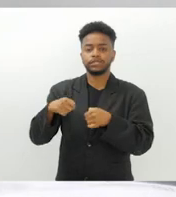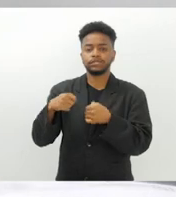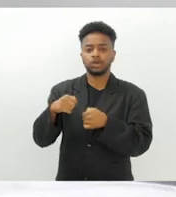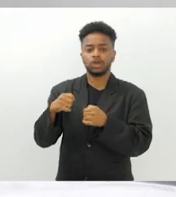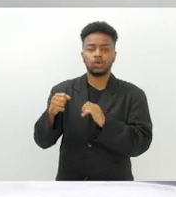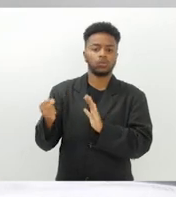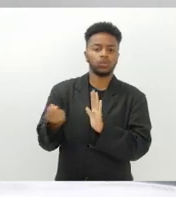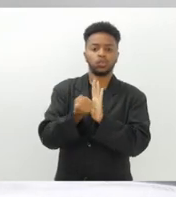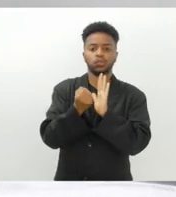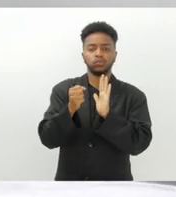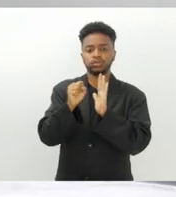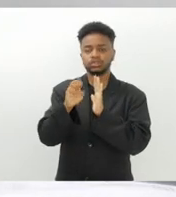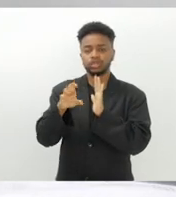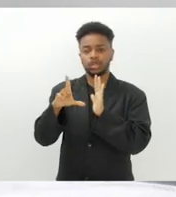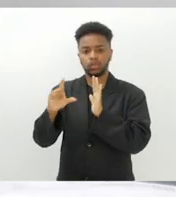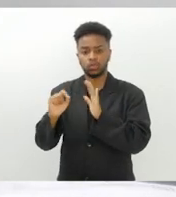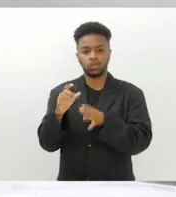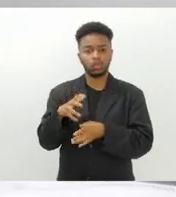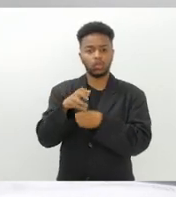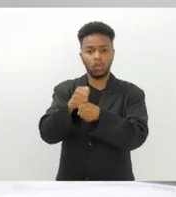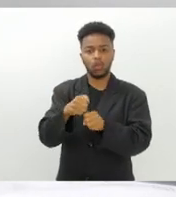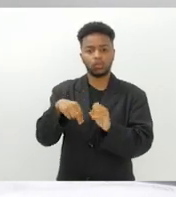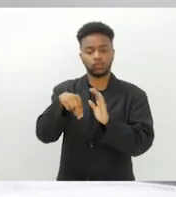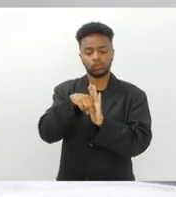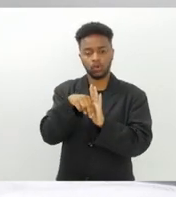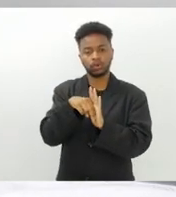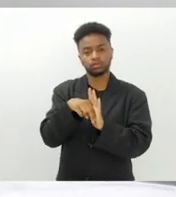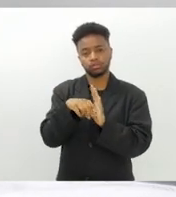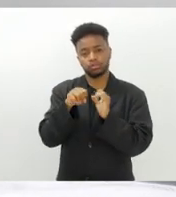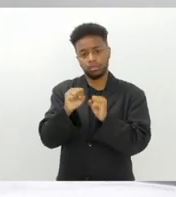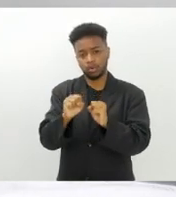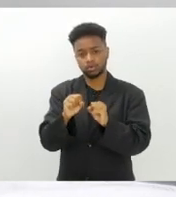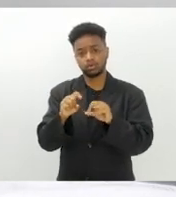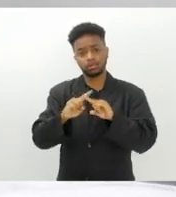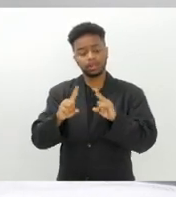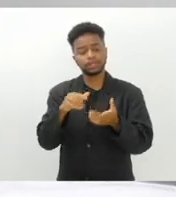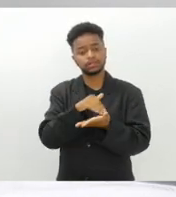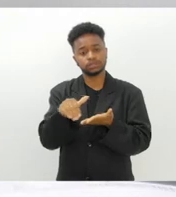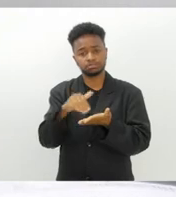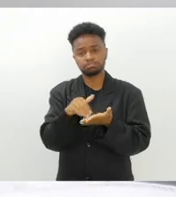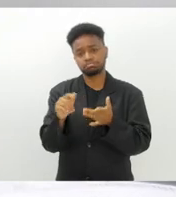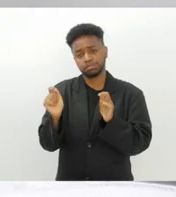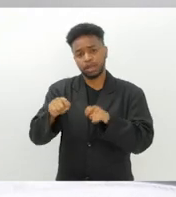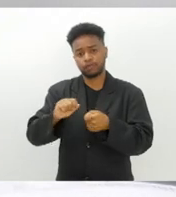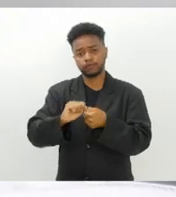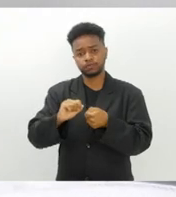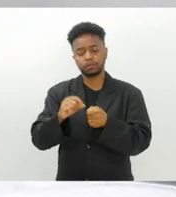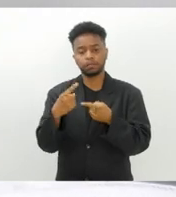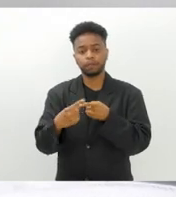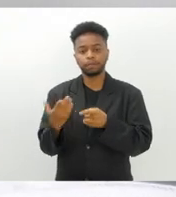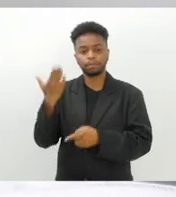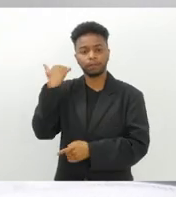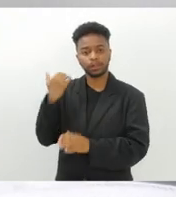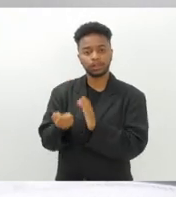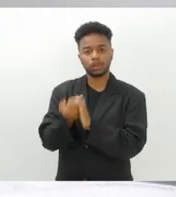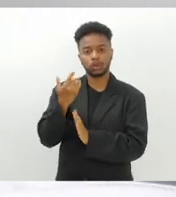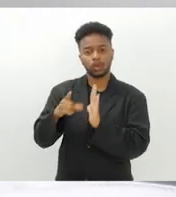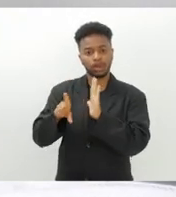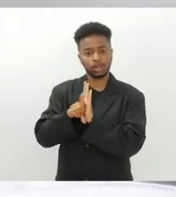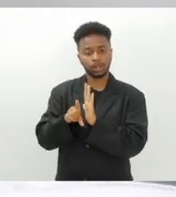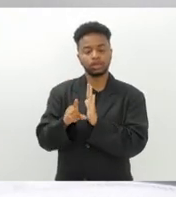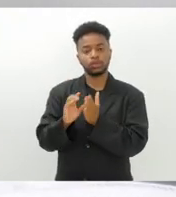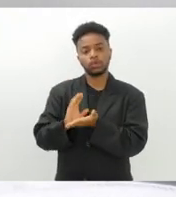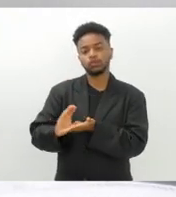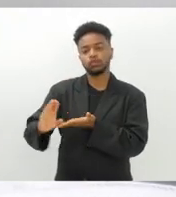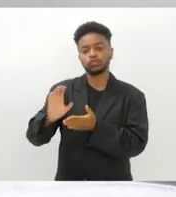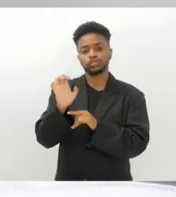acho que é bem possível, não precisa de uma lei para isso. A própria secretaria tem margem, porque a lei, quando a gente fez lá atrás, do Fundo Estadual de